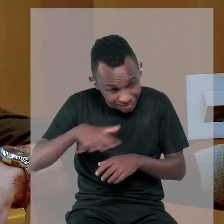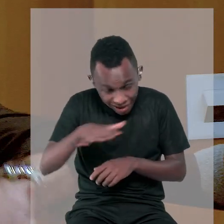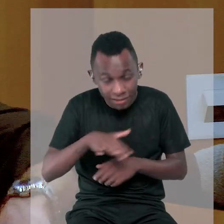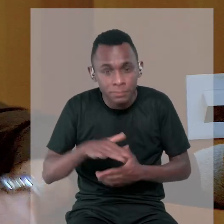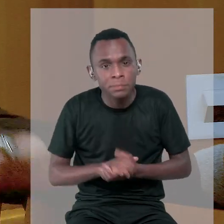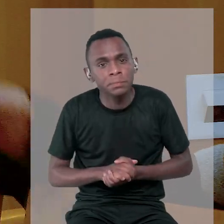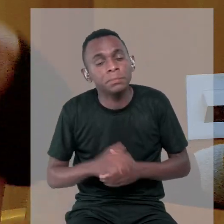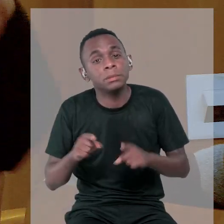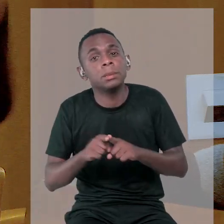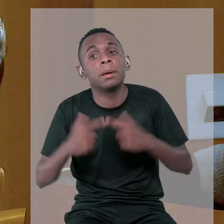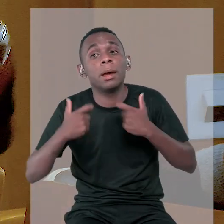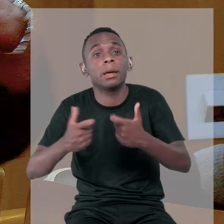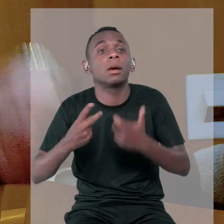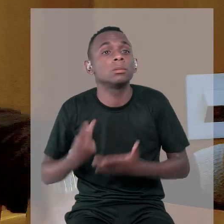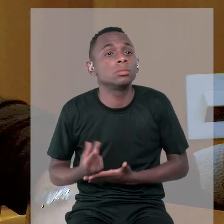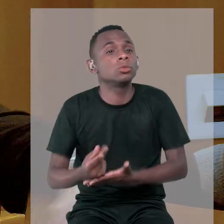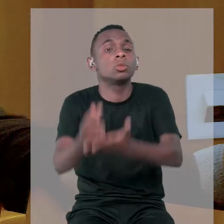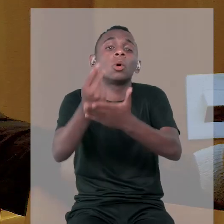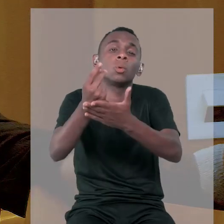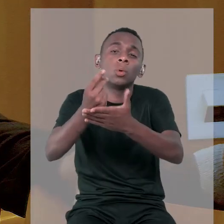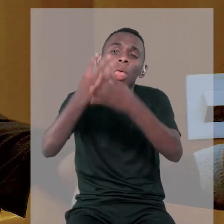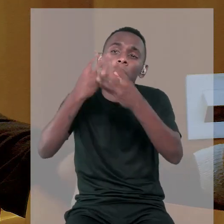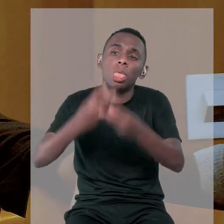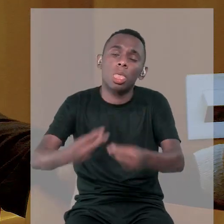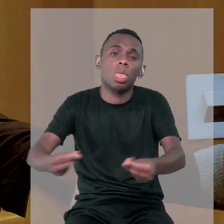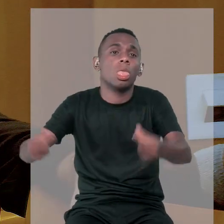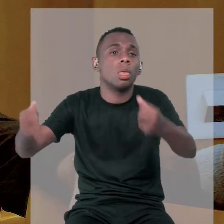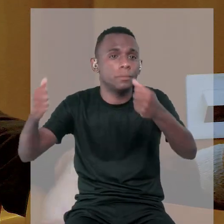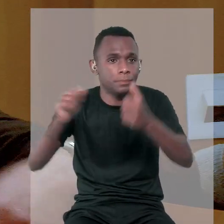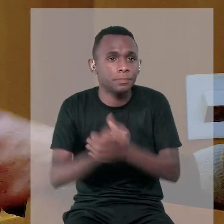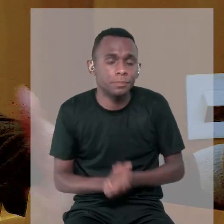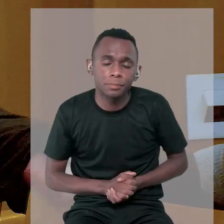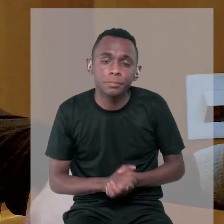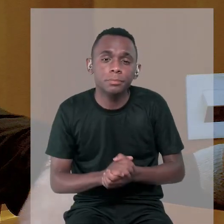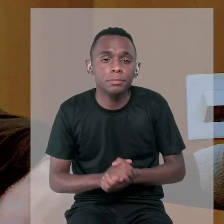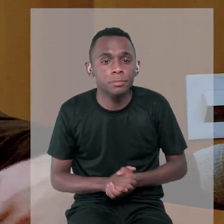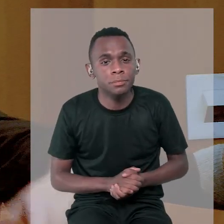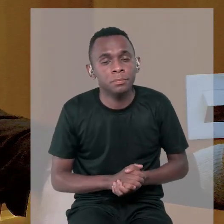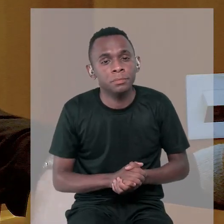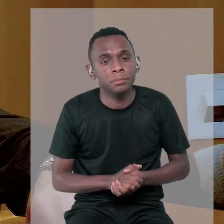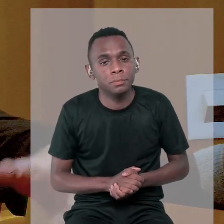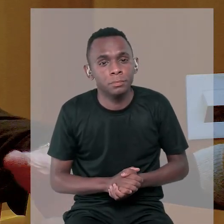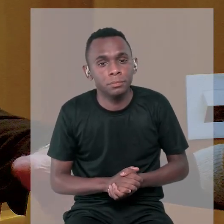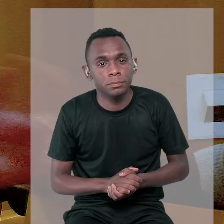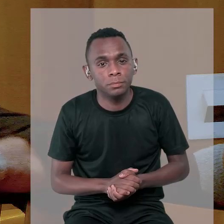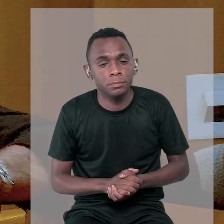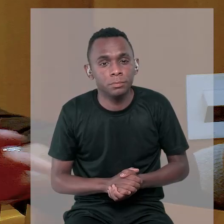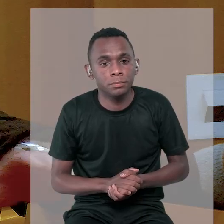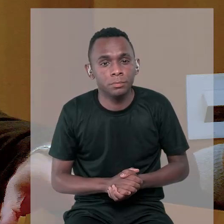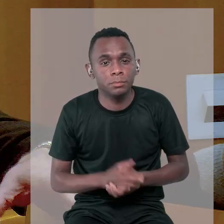seja, do extermínio total de, né, determinada, como é o caso dessas chacinas, você